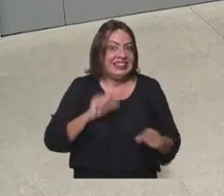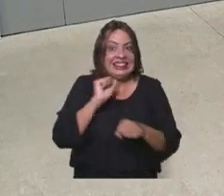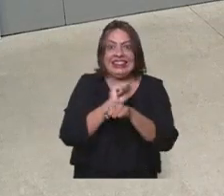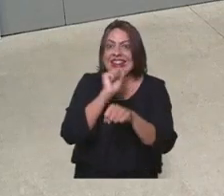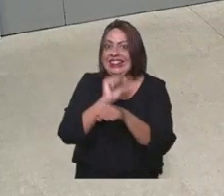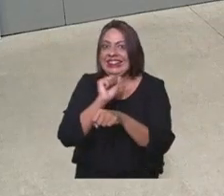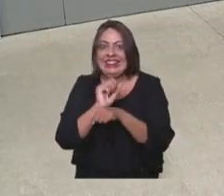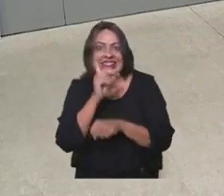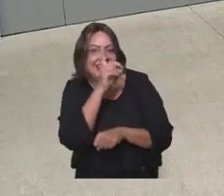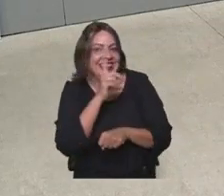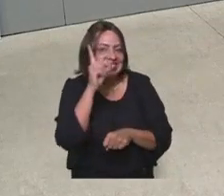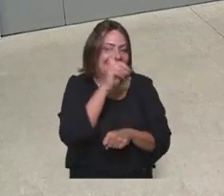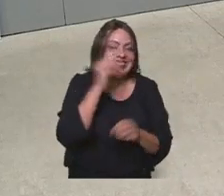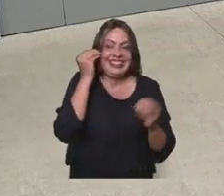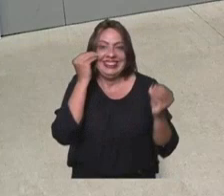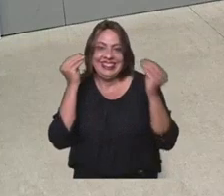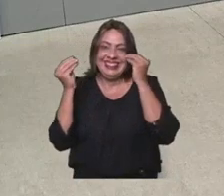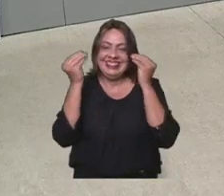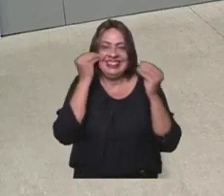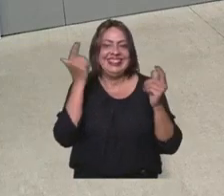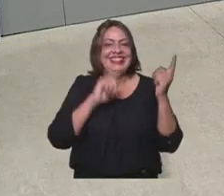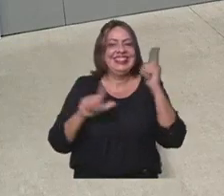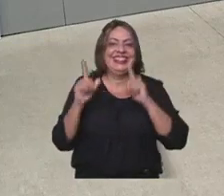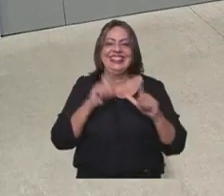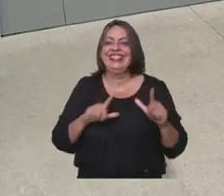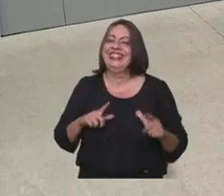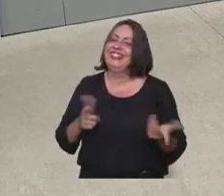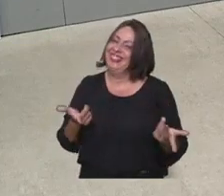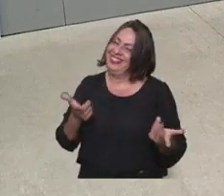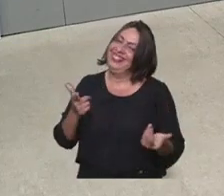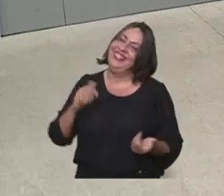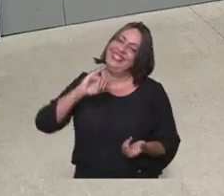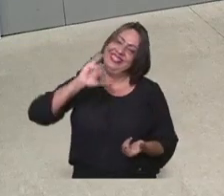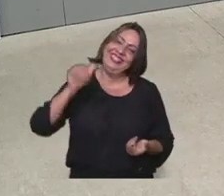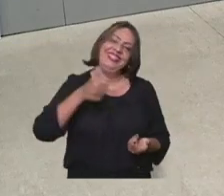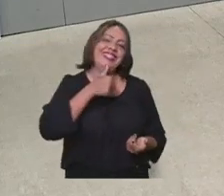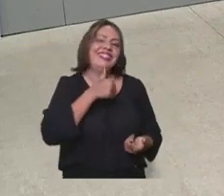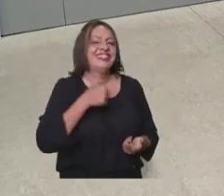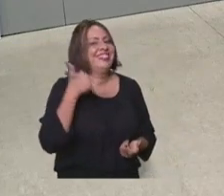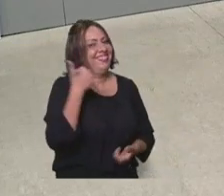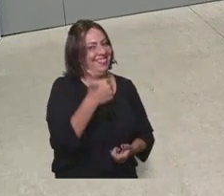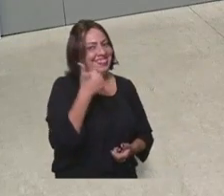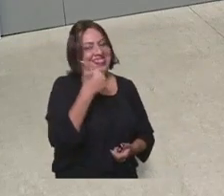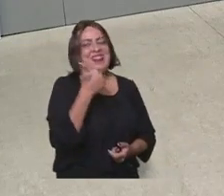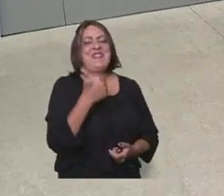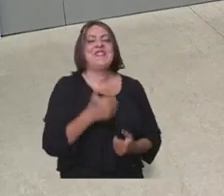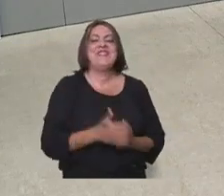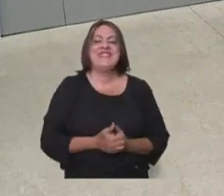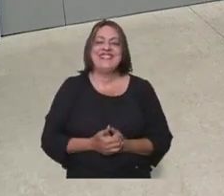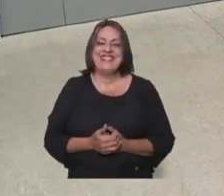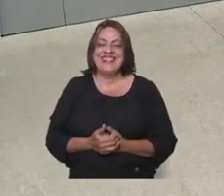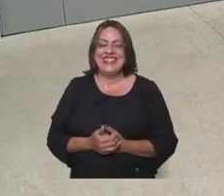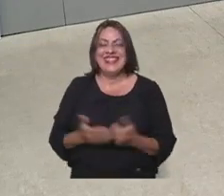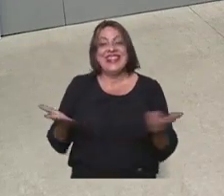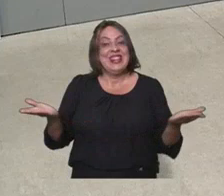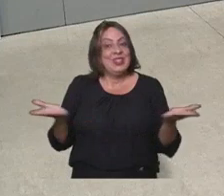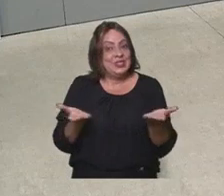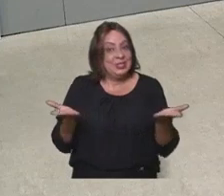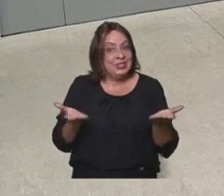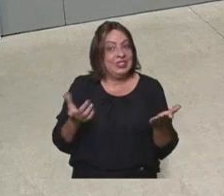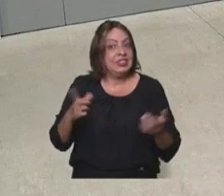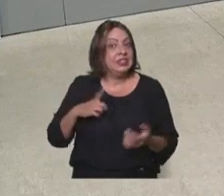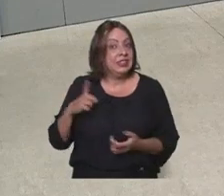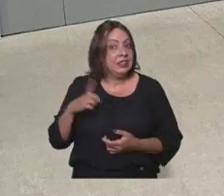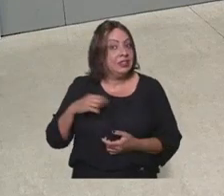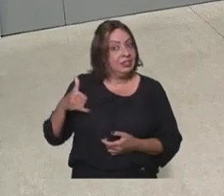expectativa de todo domingo. Ai, que maravilha! Que legal, gente. Pois é, e hoje, sabe quem tá